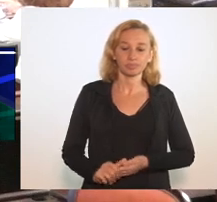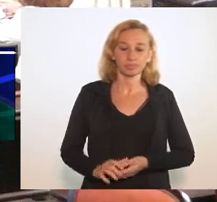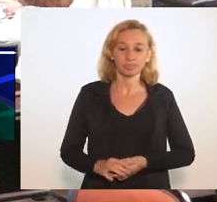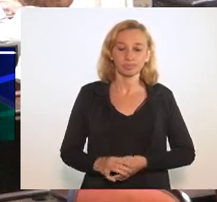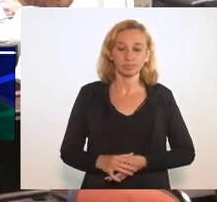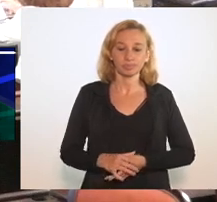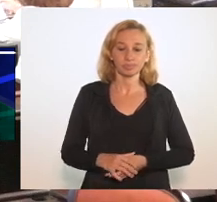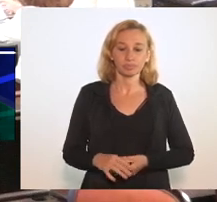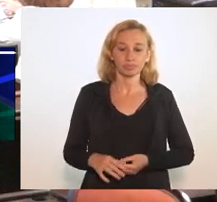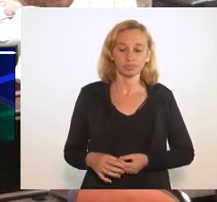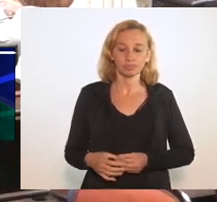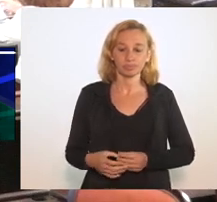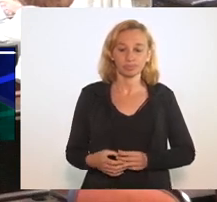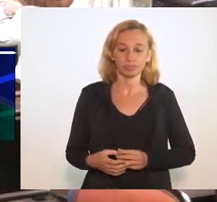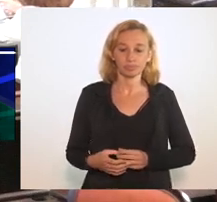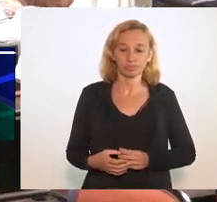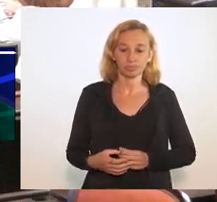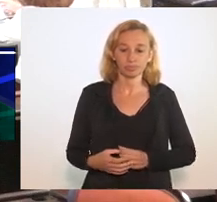Presidente, pela ordem.